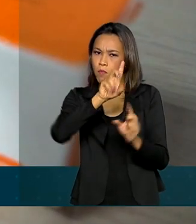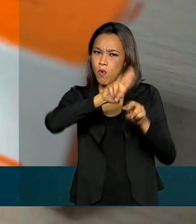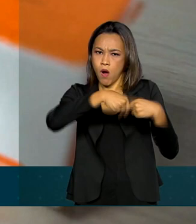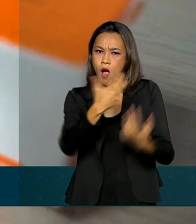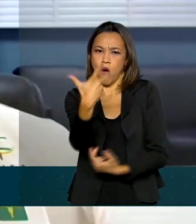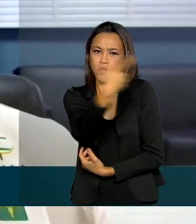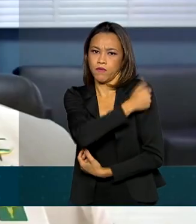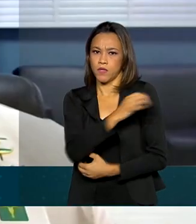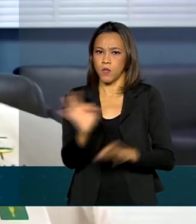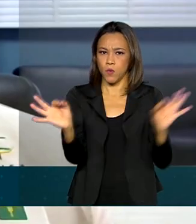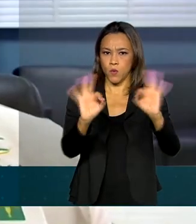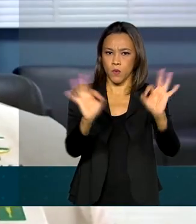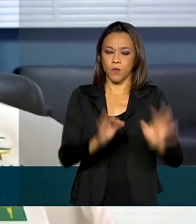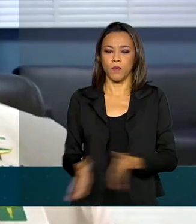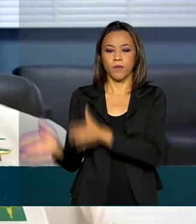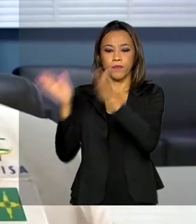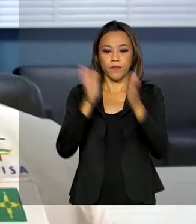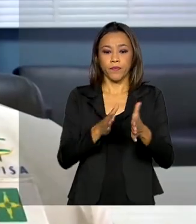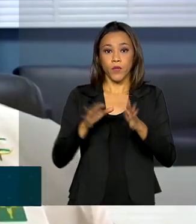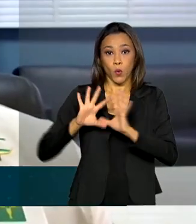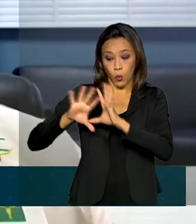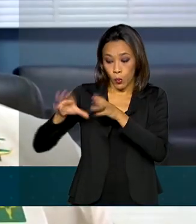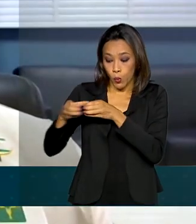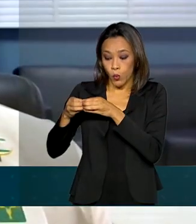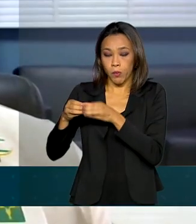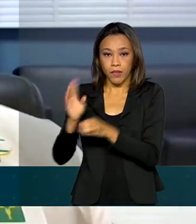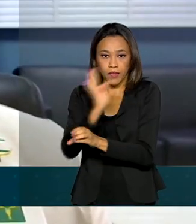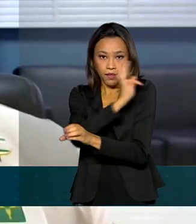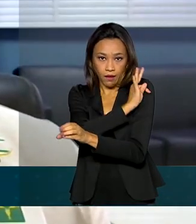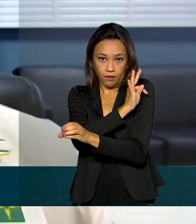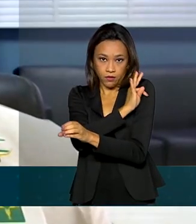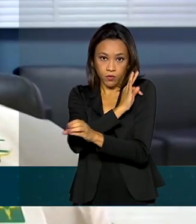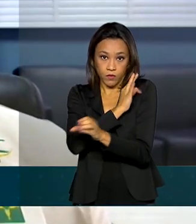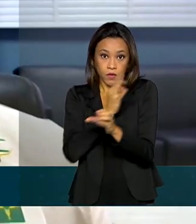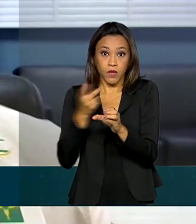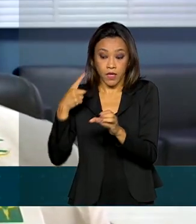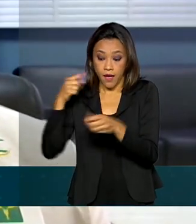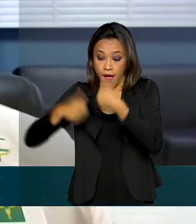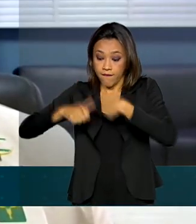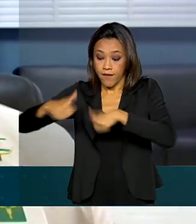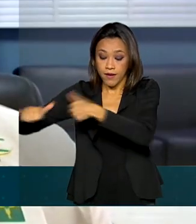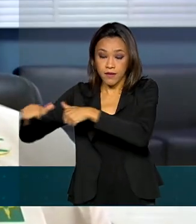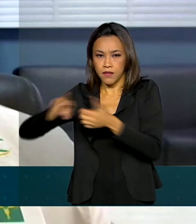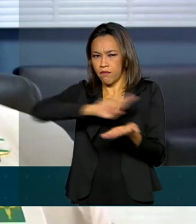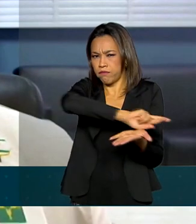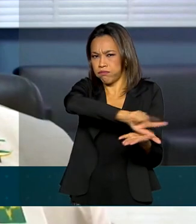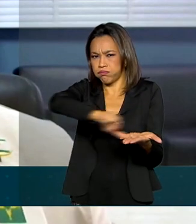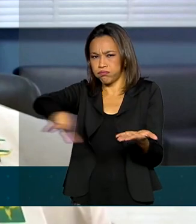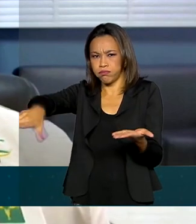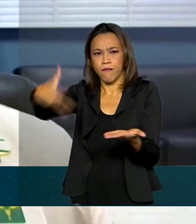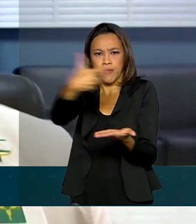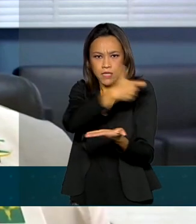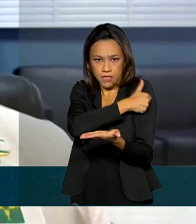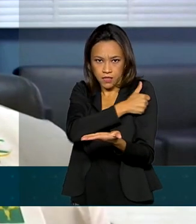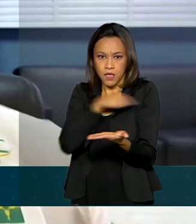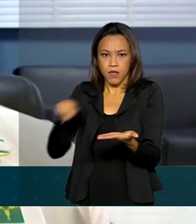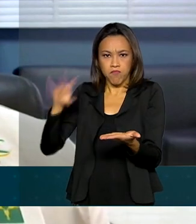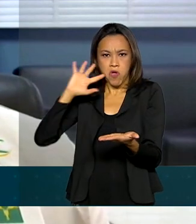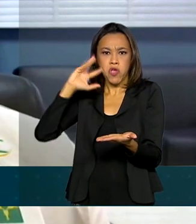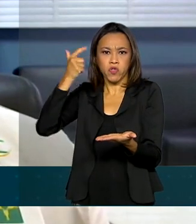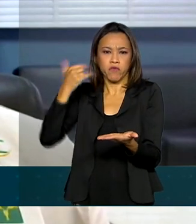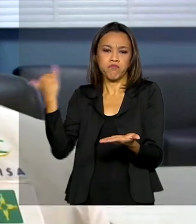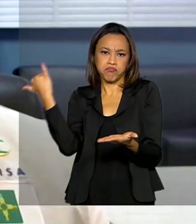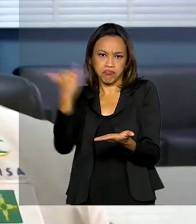com a vacina. O grupo técnico da Anvisa, que analisa as vacinas, decidiu por retomar os